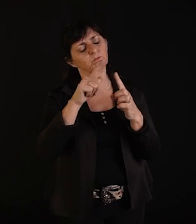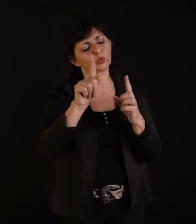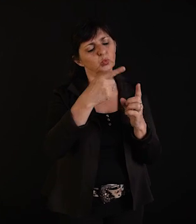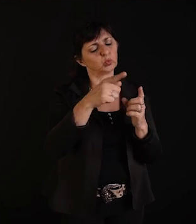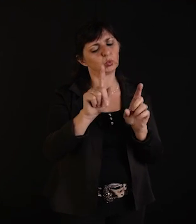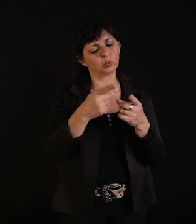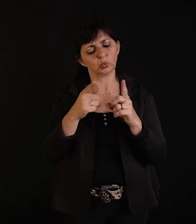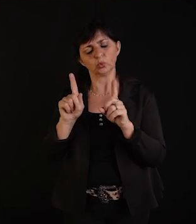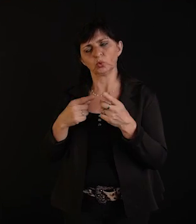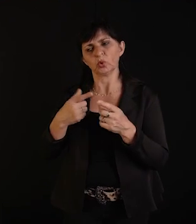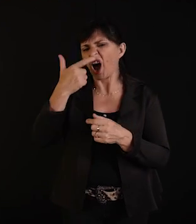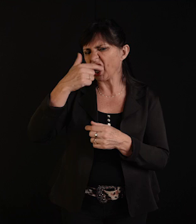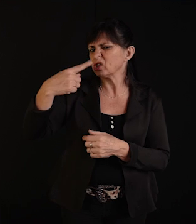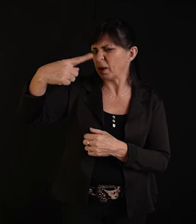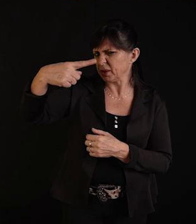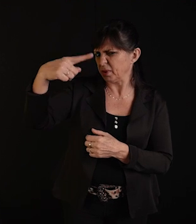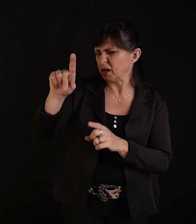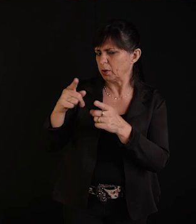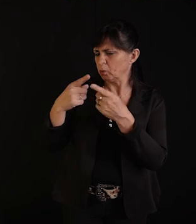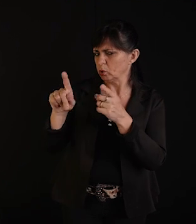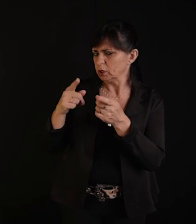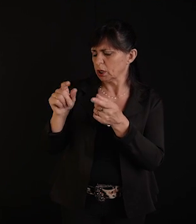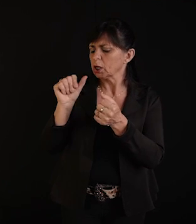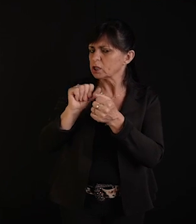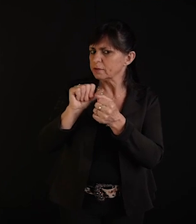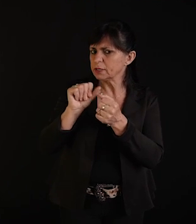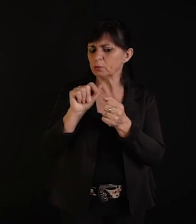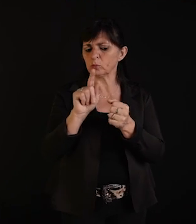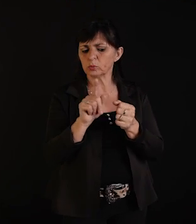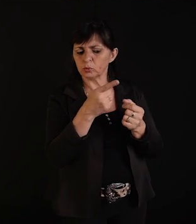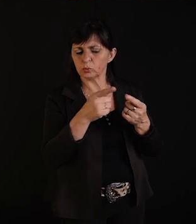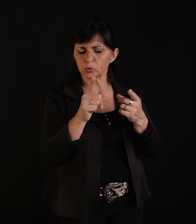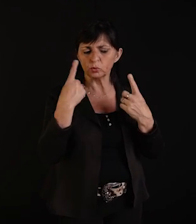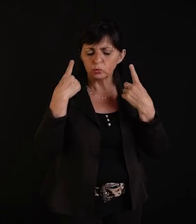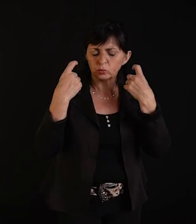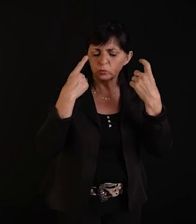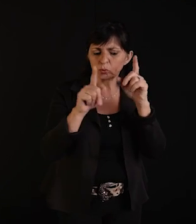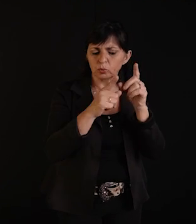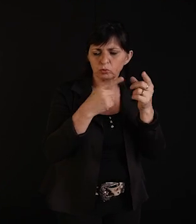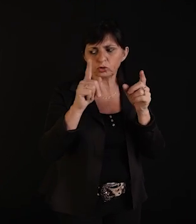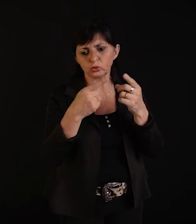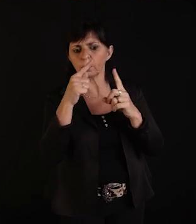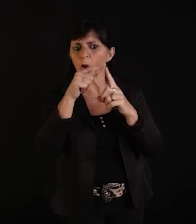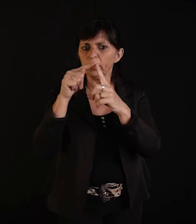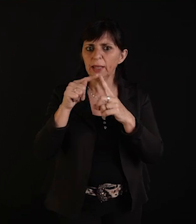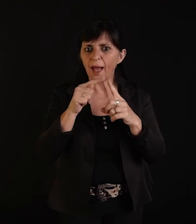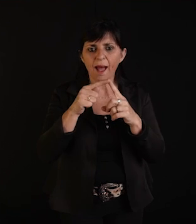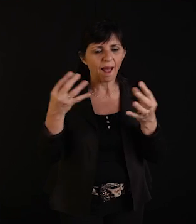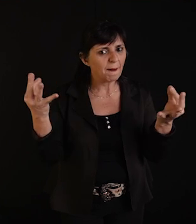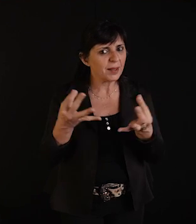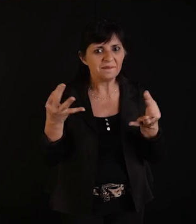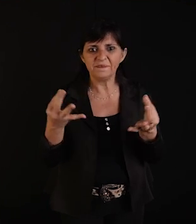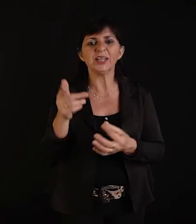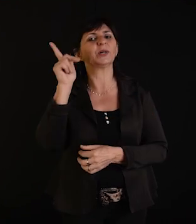foi uma das primeiras que eu coloquei melodia assim, meio que, né, meio que fui pressionado para colocar e ela, graças a Deus, deu certo. E